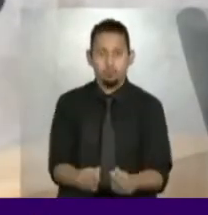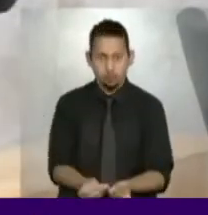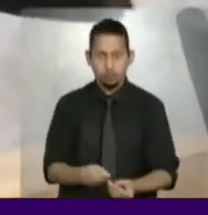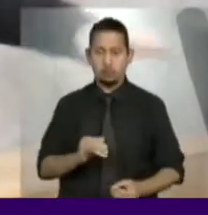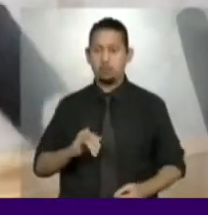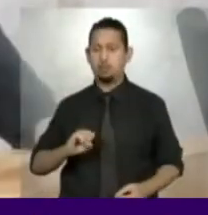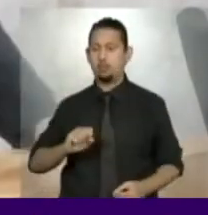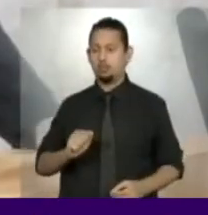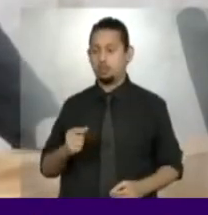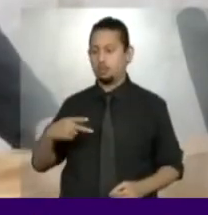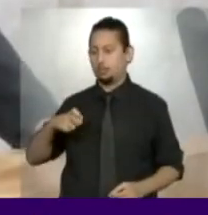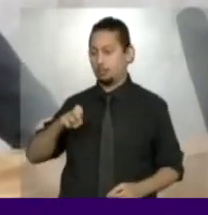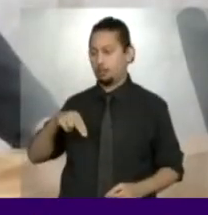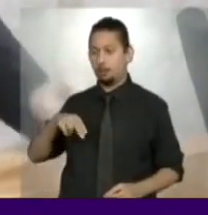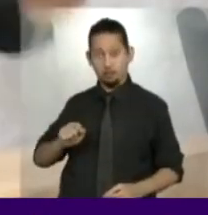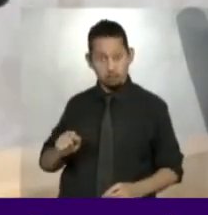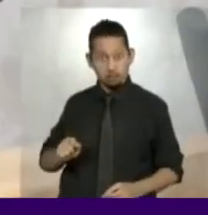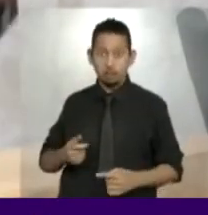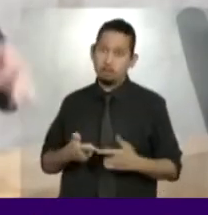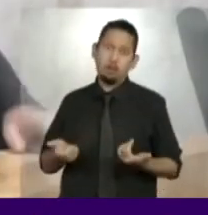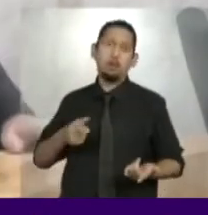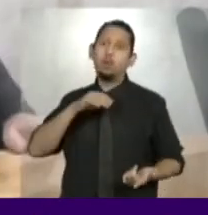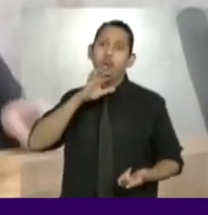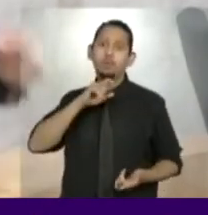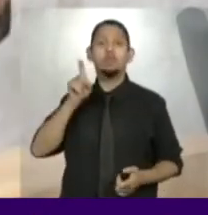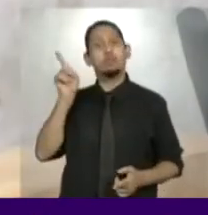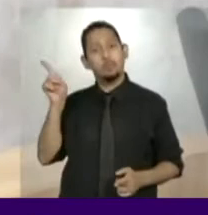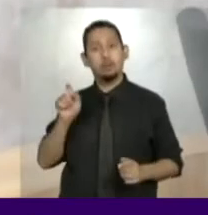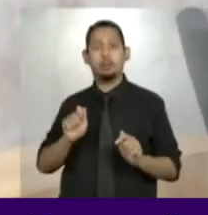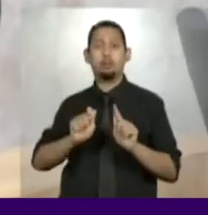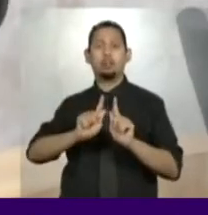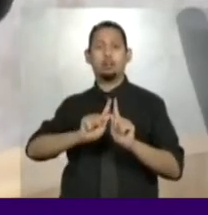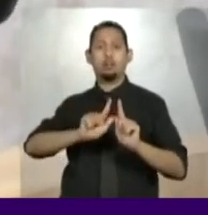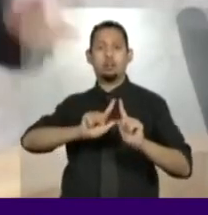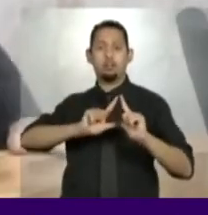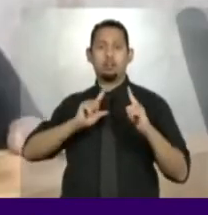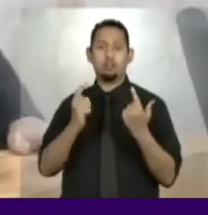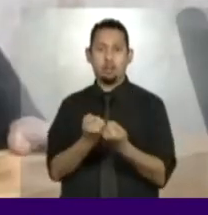que é abominável sobre todos os aspectos, e a Assembleia Legislativa machista,